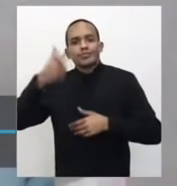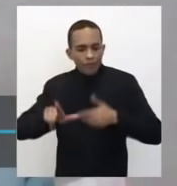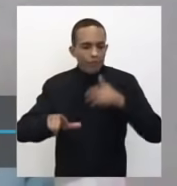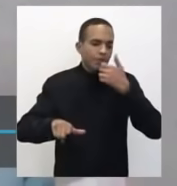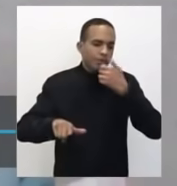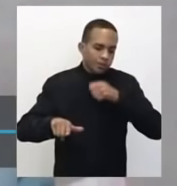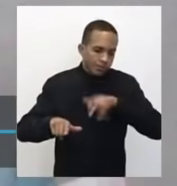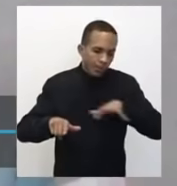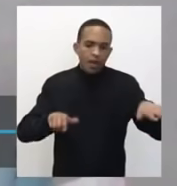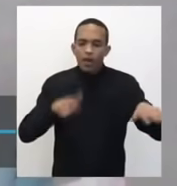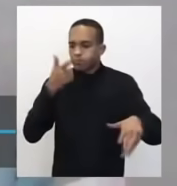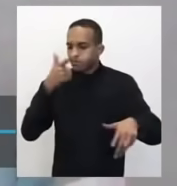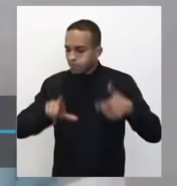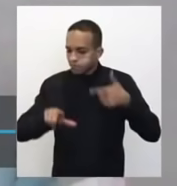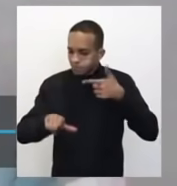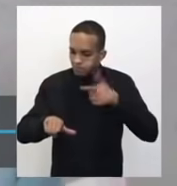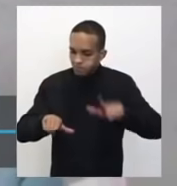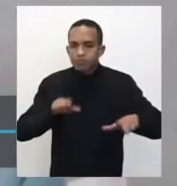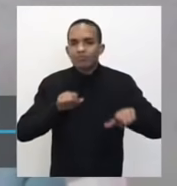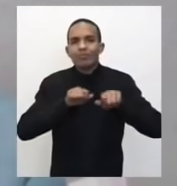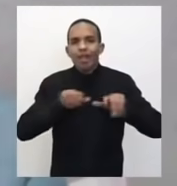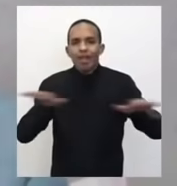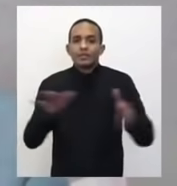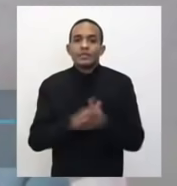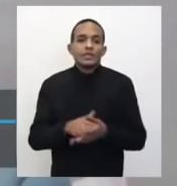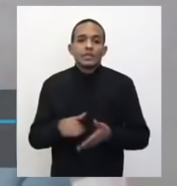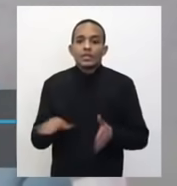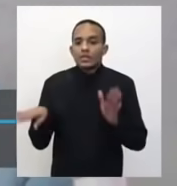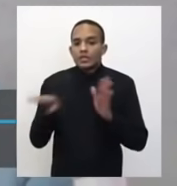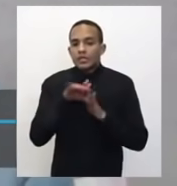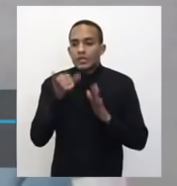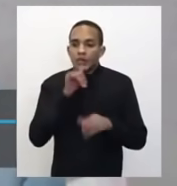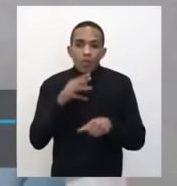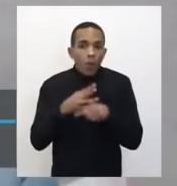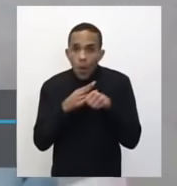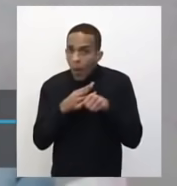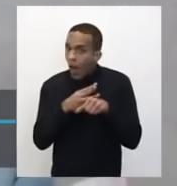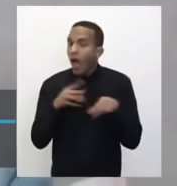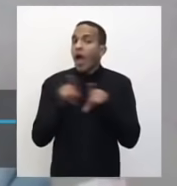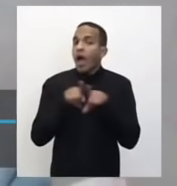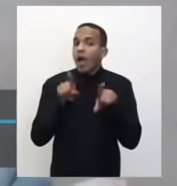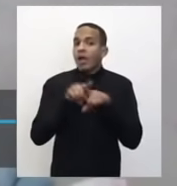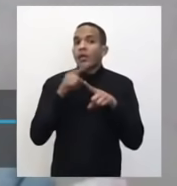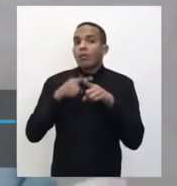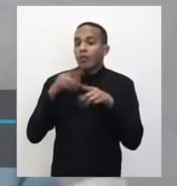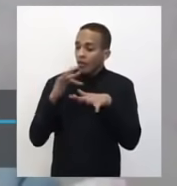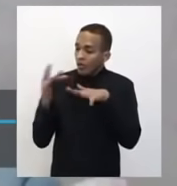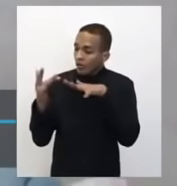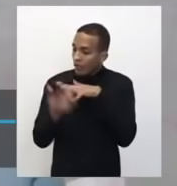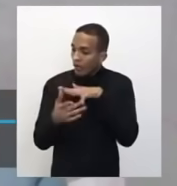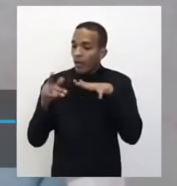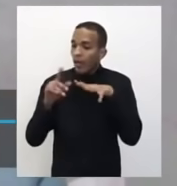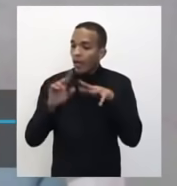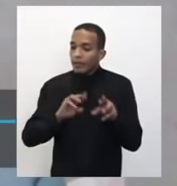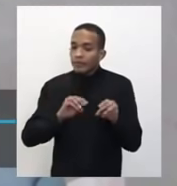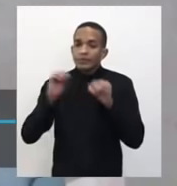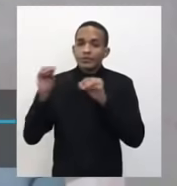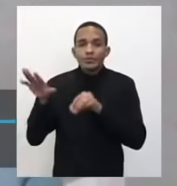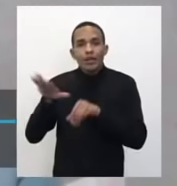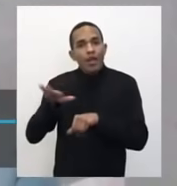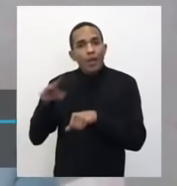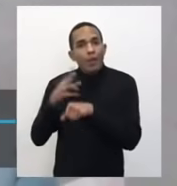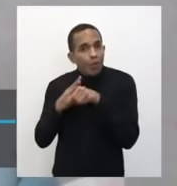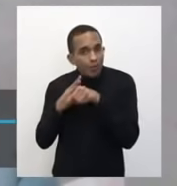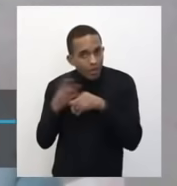de vezes, que chega até, por exemplo, aos nossos grupos de WhatsApp, né? Porque saem das redes sociais, passam para os grupos de